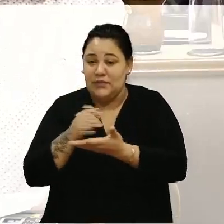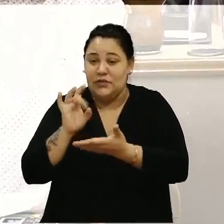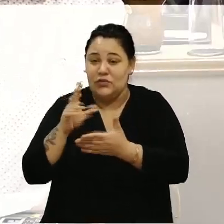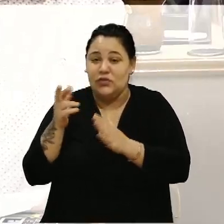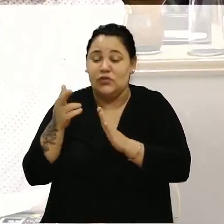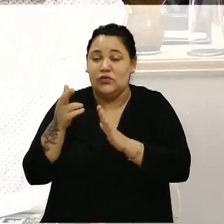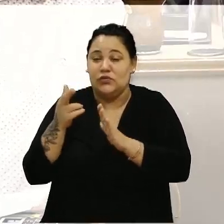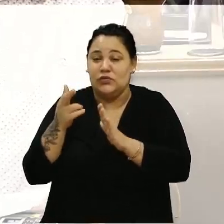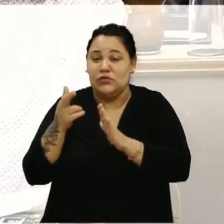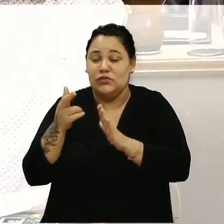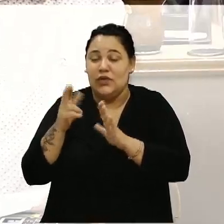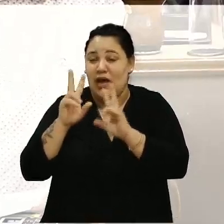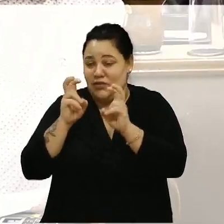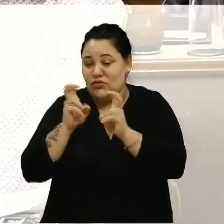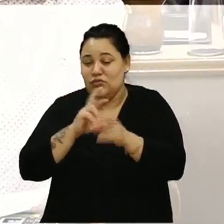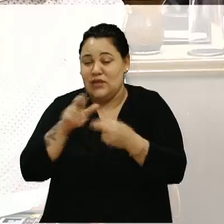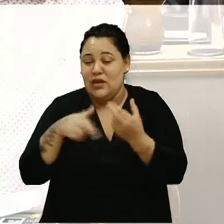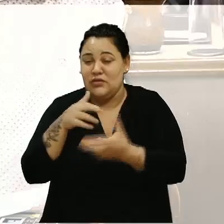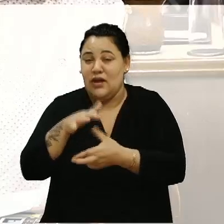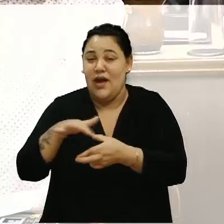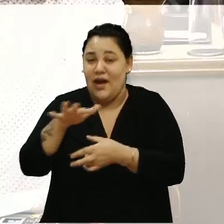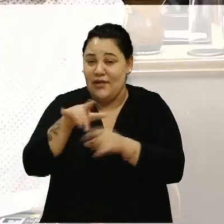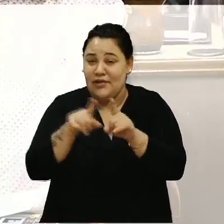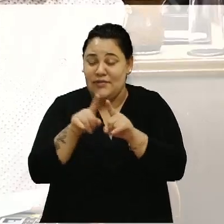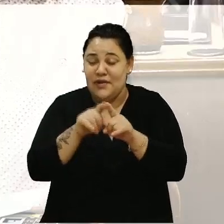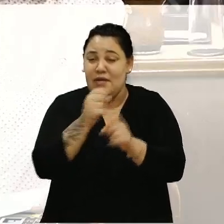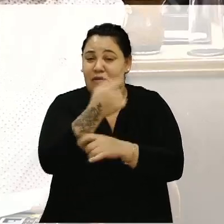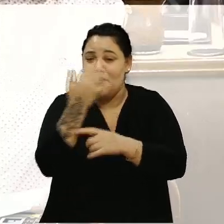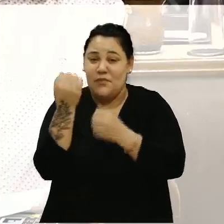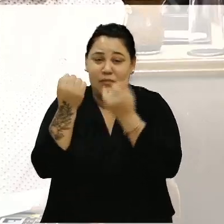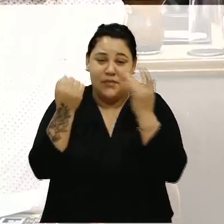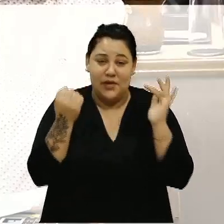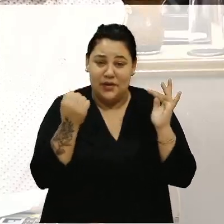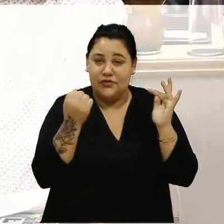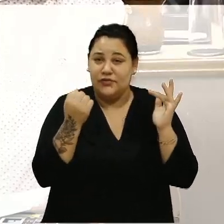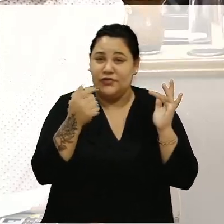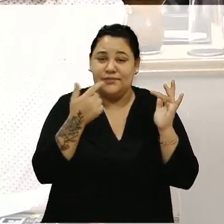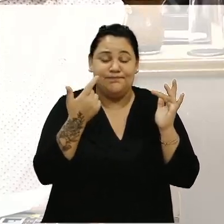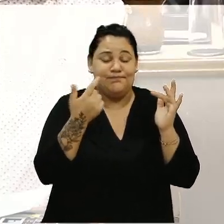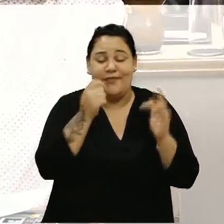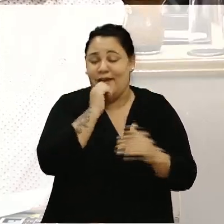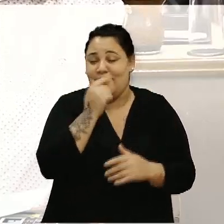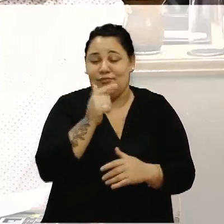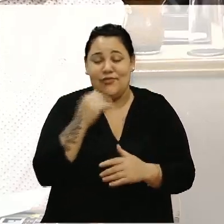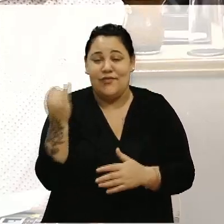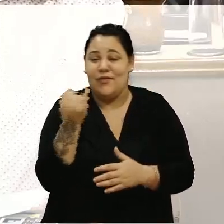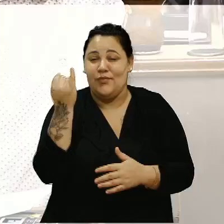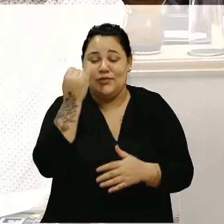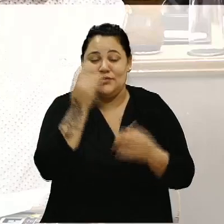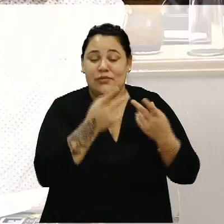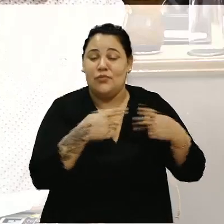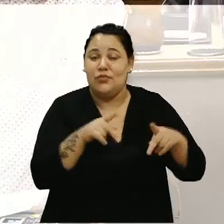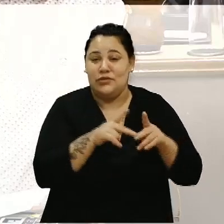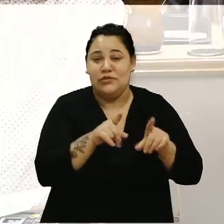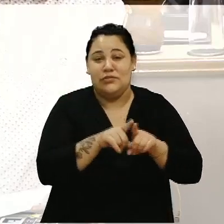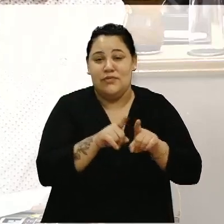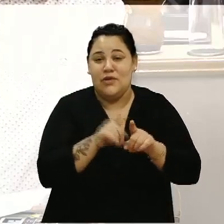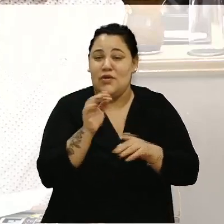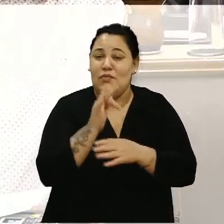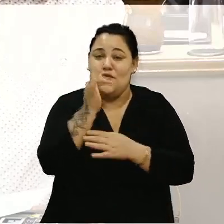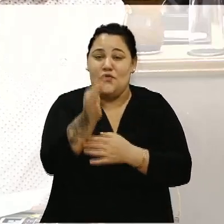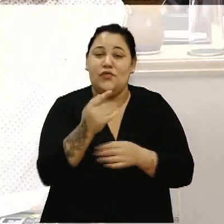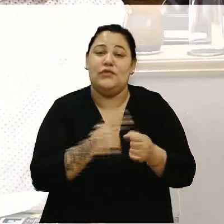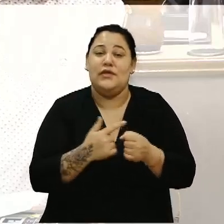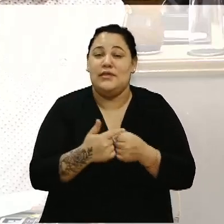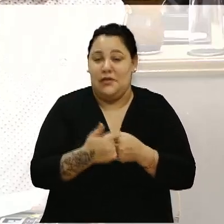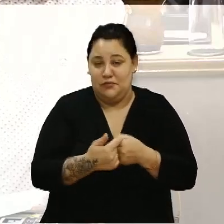área, sendo que ao meio ambiente não foi destinada a devida importância para a população e para o futuro das